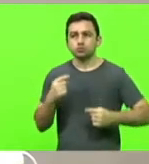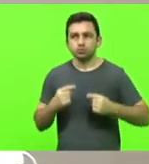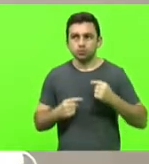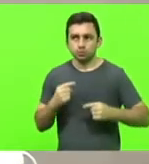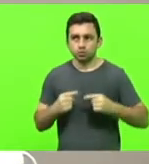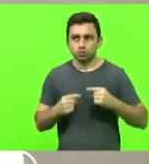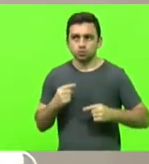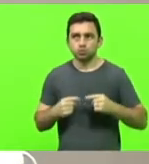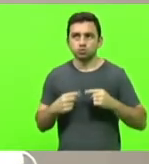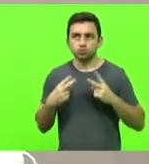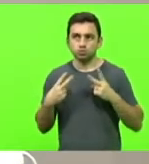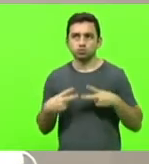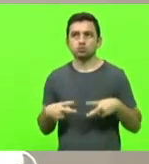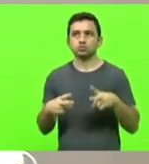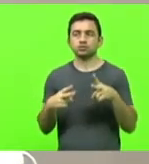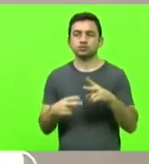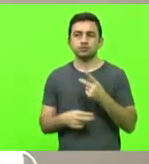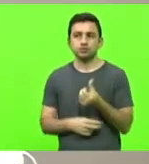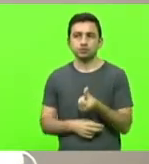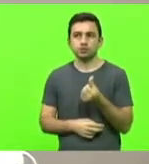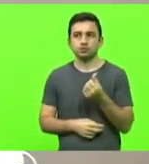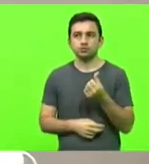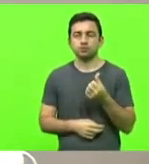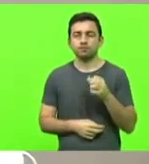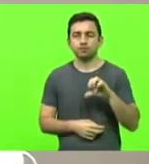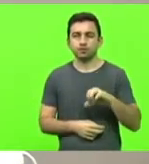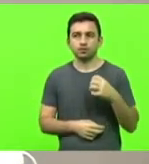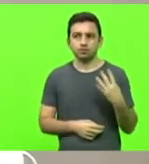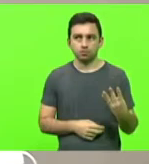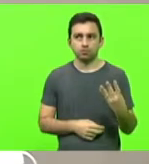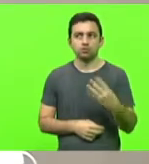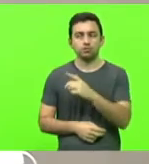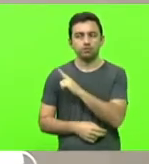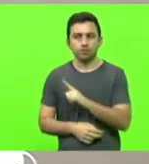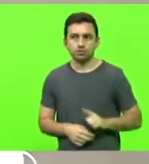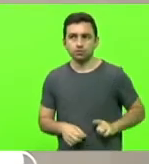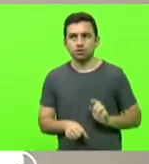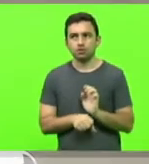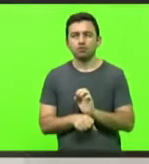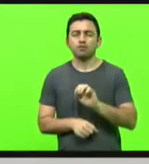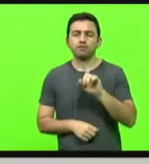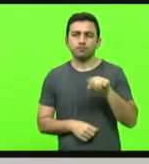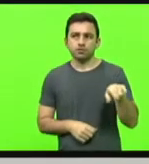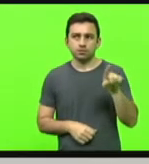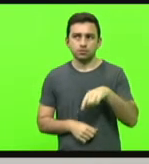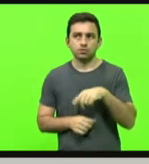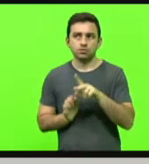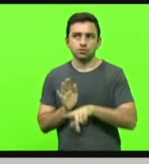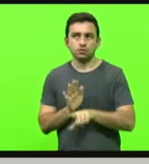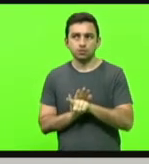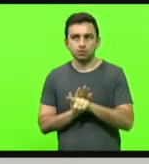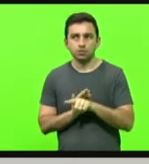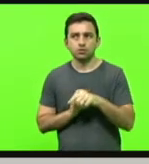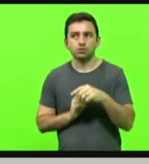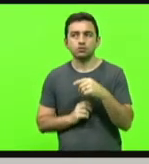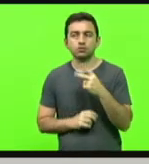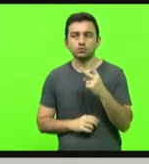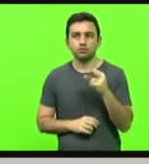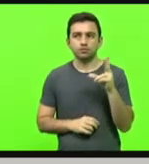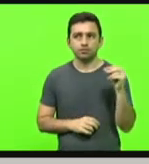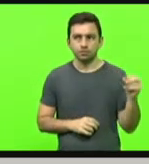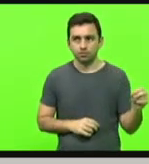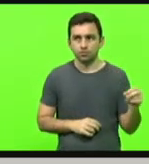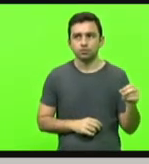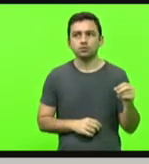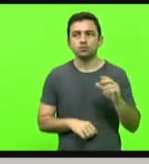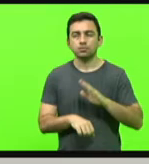votação em turno único da mensagem de veto 694/2021, autor Governo do Estado. Veto total ao PL 231/2020, de autoria da Comissão Parlamentar